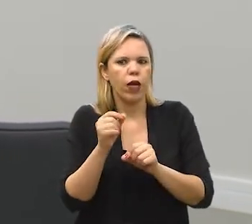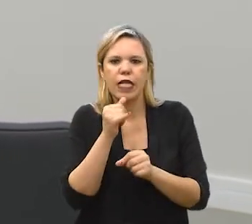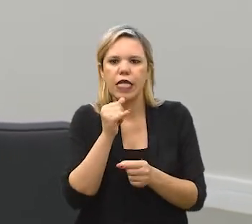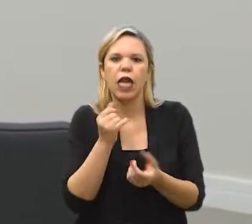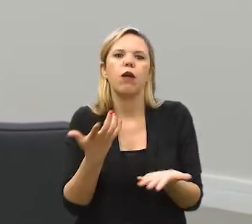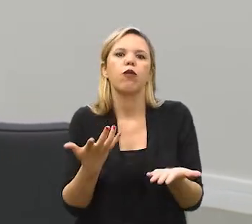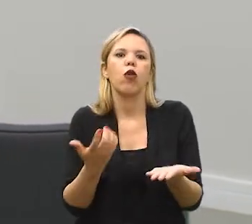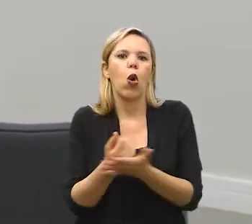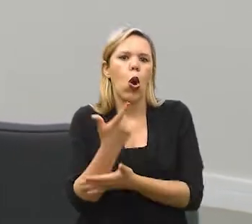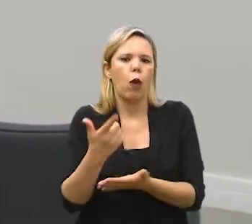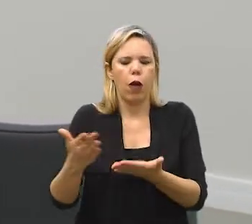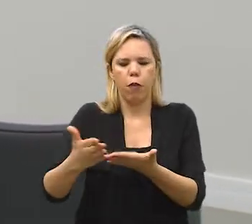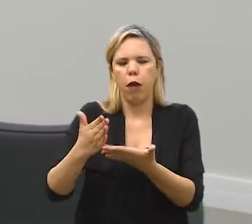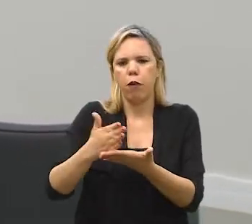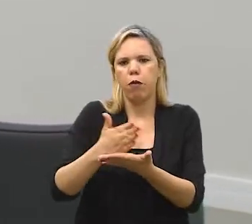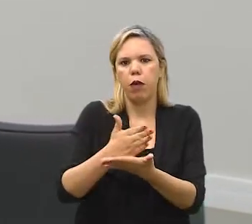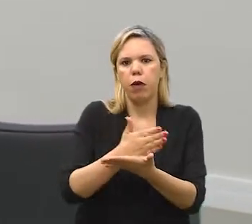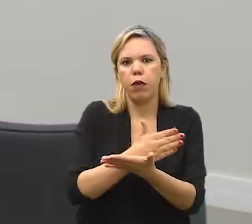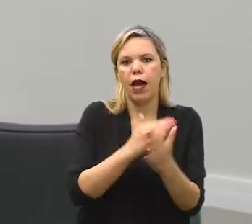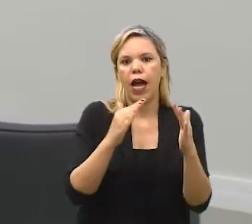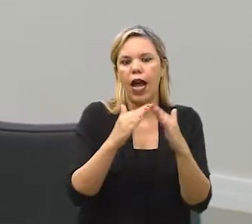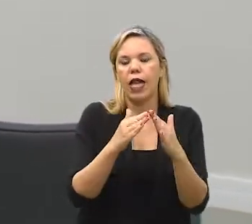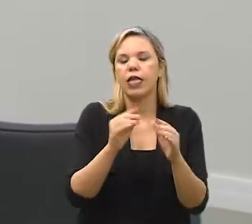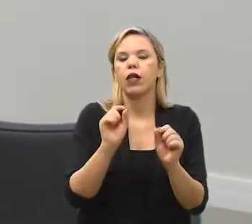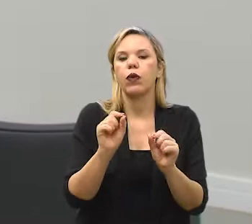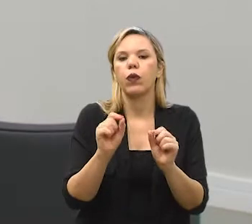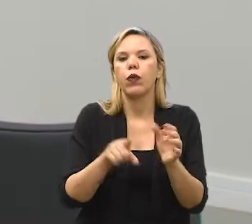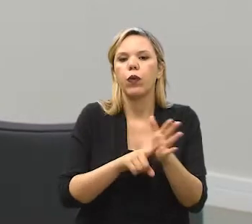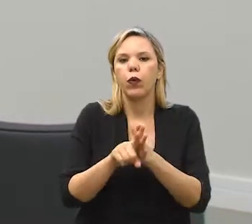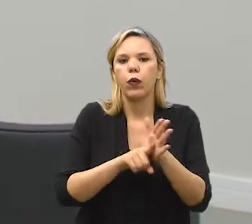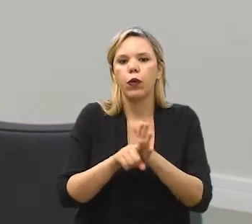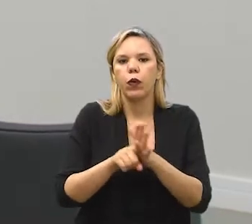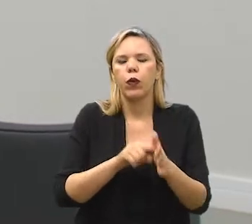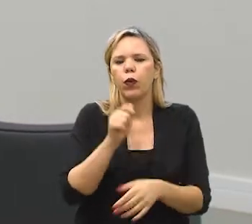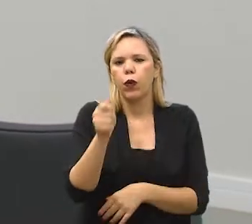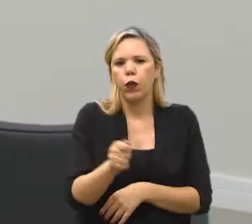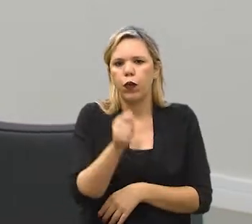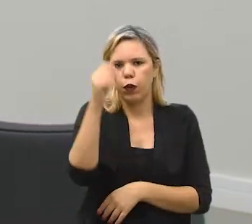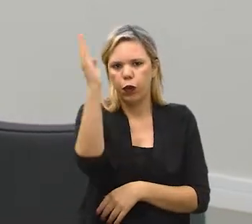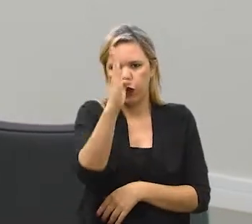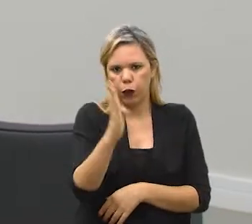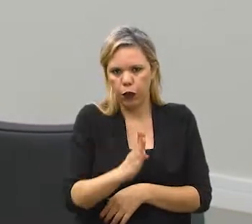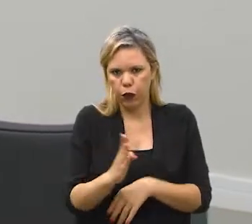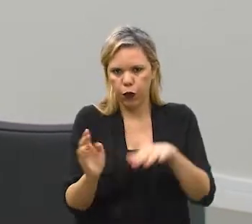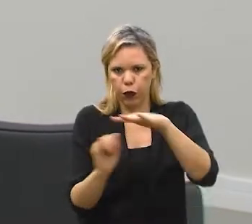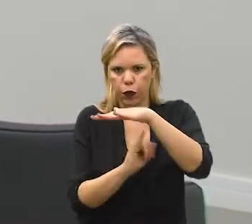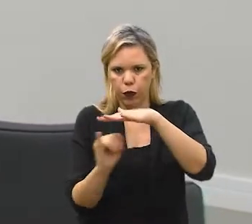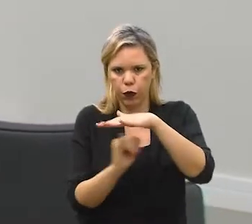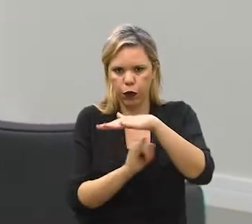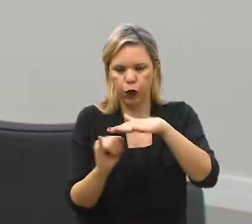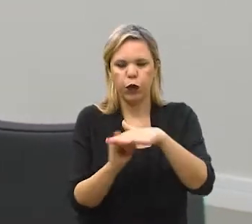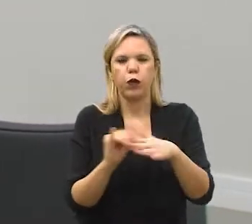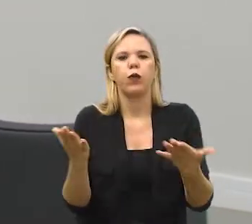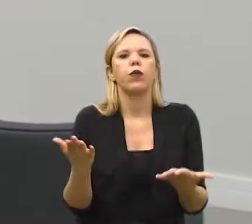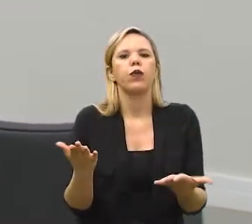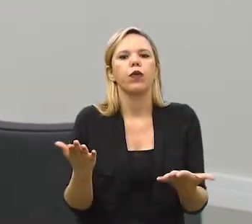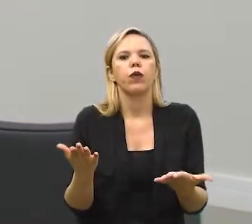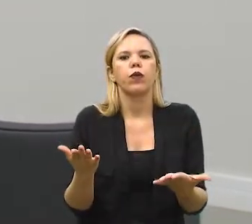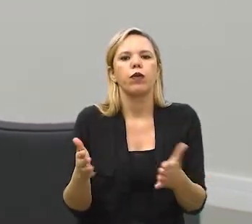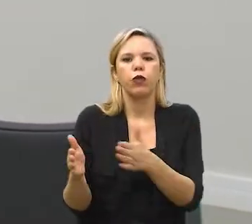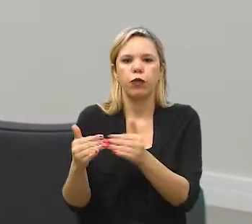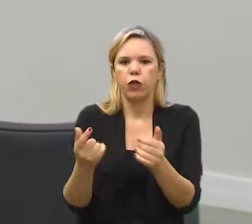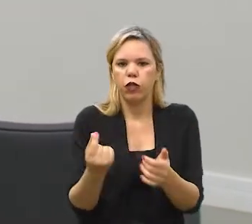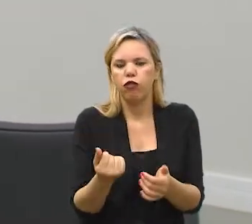financiamentos imobiliários. Uma pesquisa da Associação Brasileira de Entidades de Crédito Imobiliário